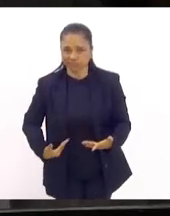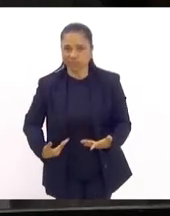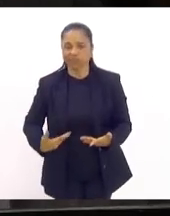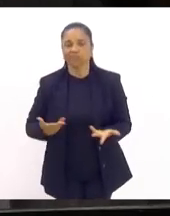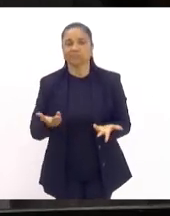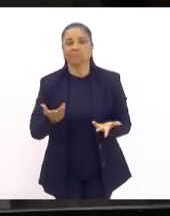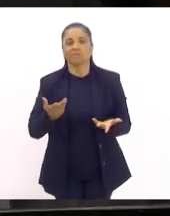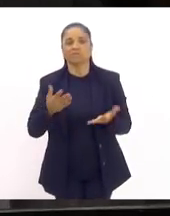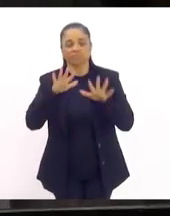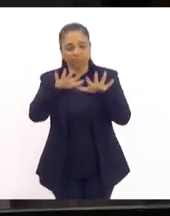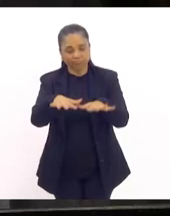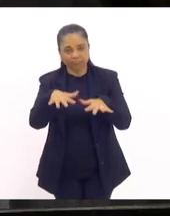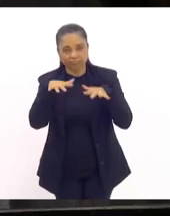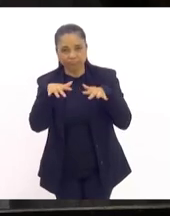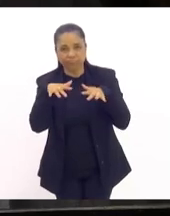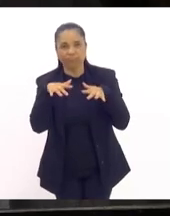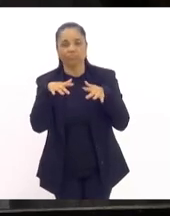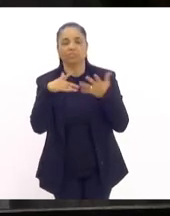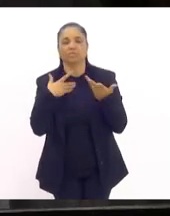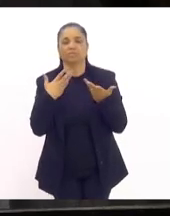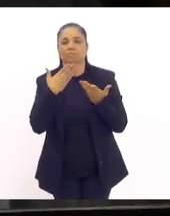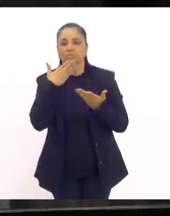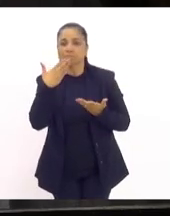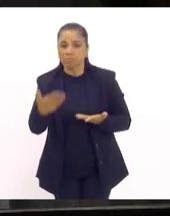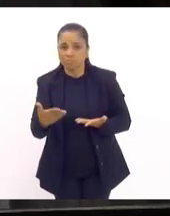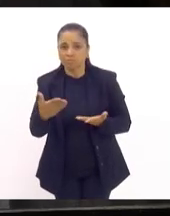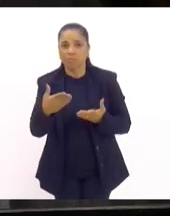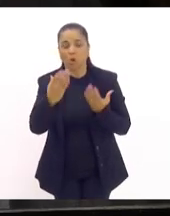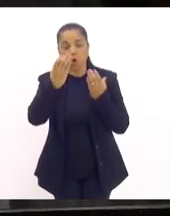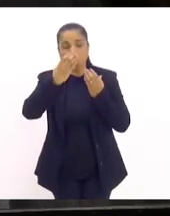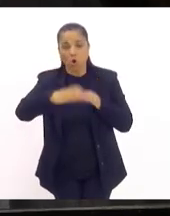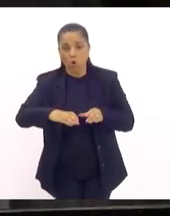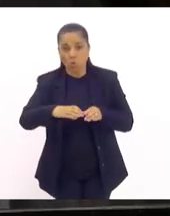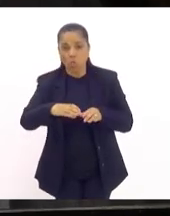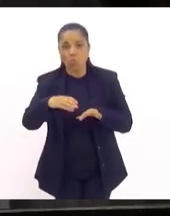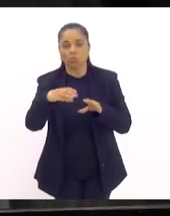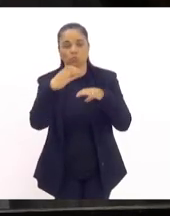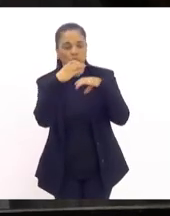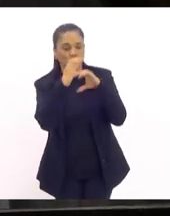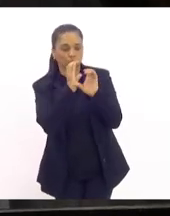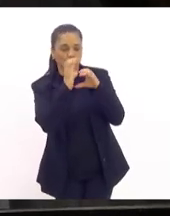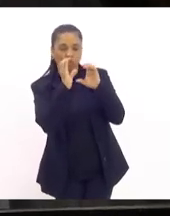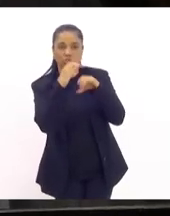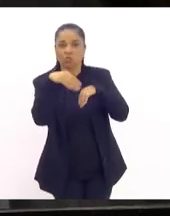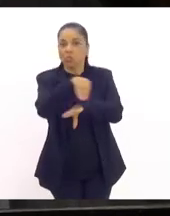faça uma audiência sobre o concurso para engenheiro e arquiteto.